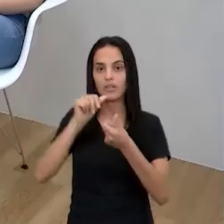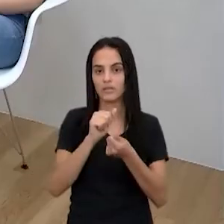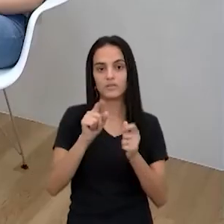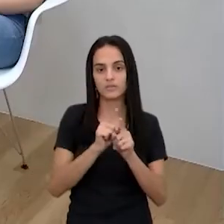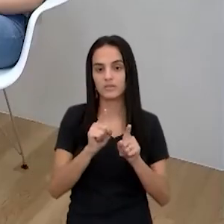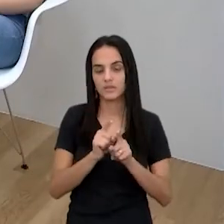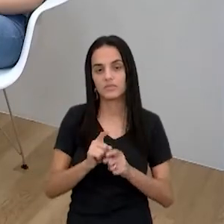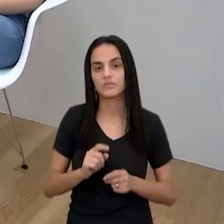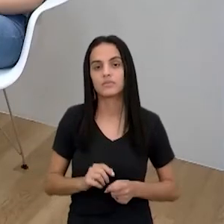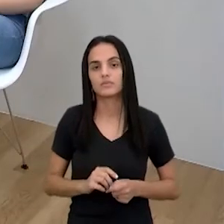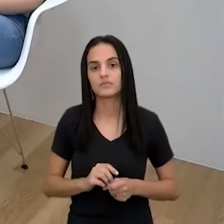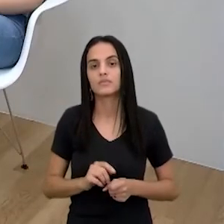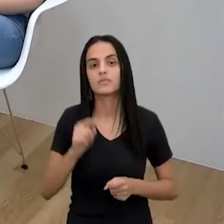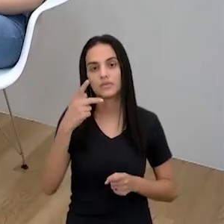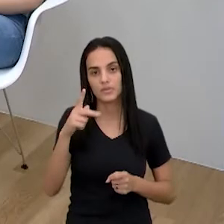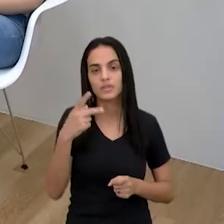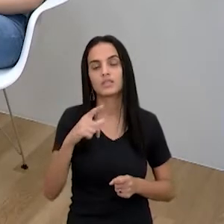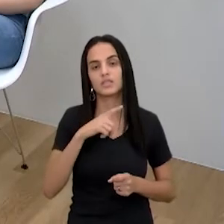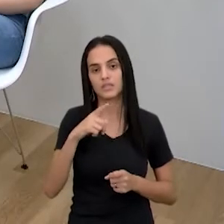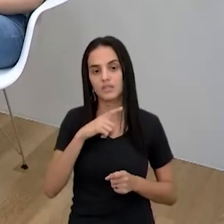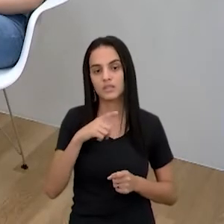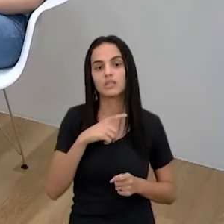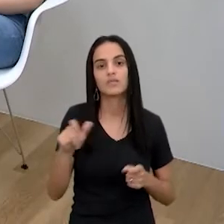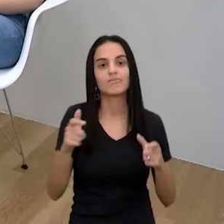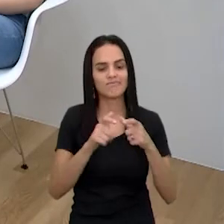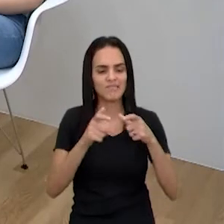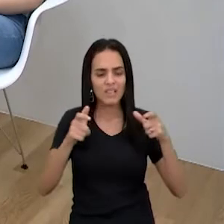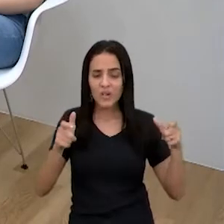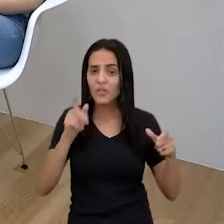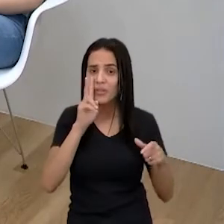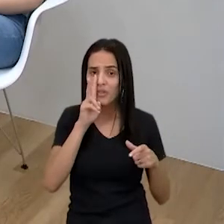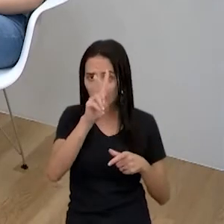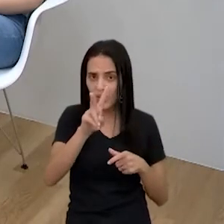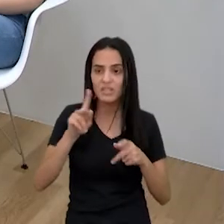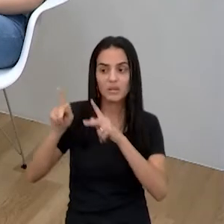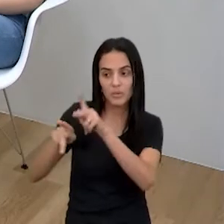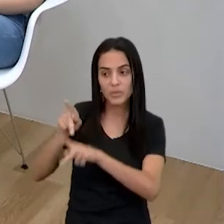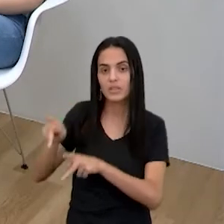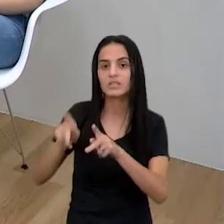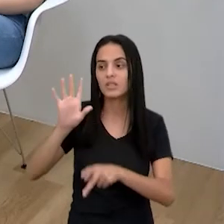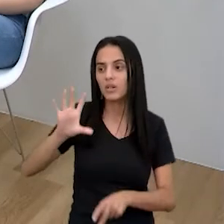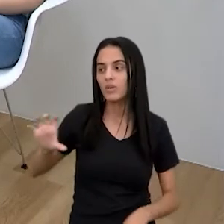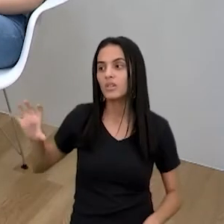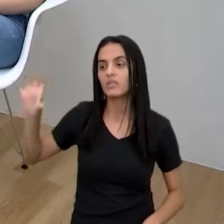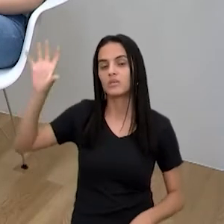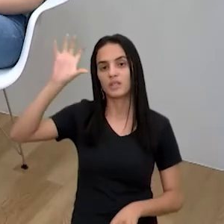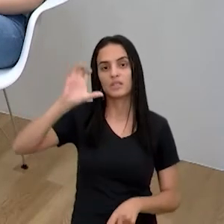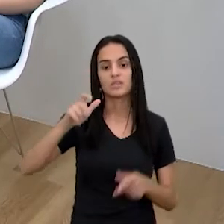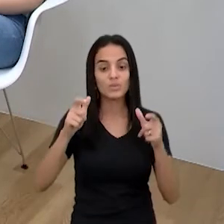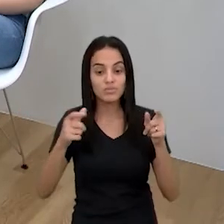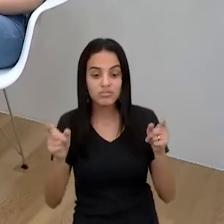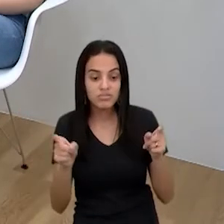à agricultura, ou a fazer com que a agricultura se expanda no nosso território, alguma coisa